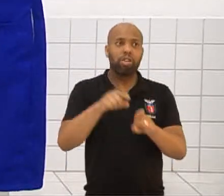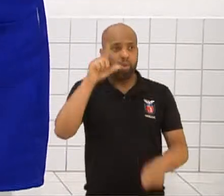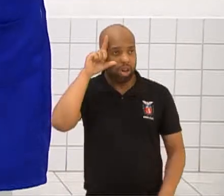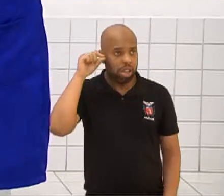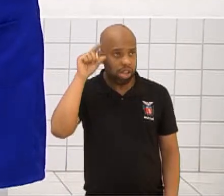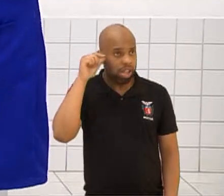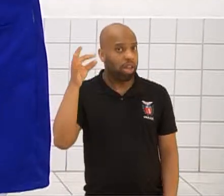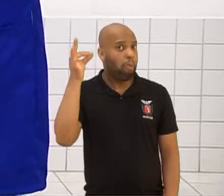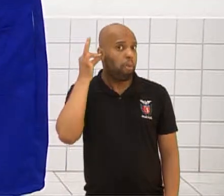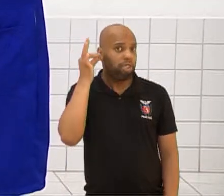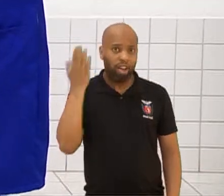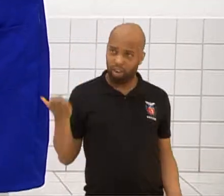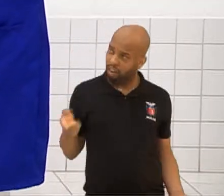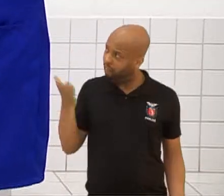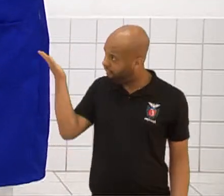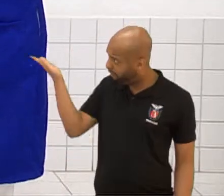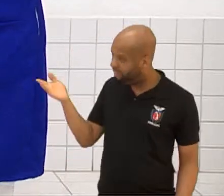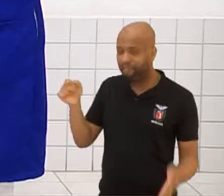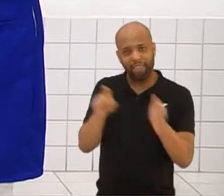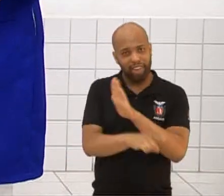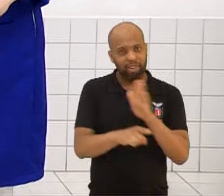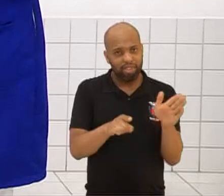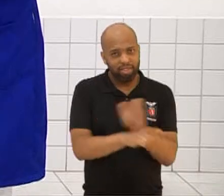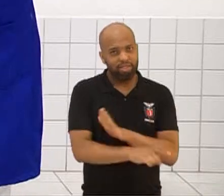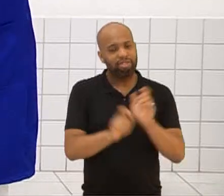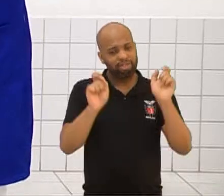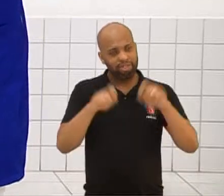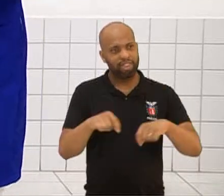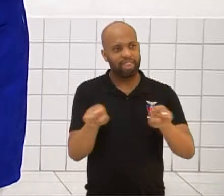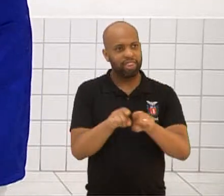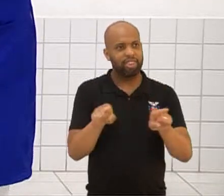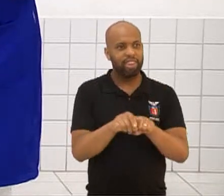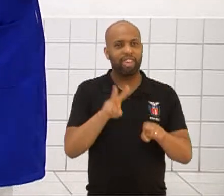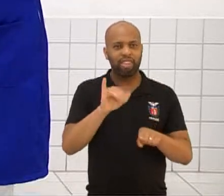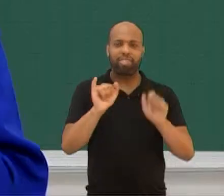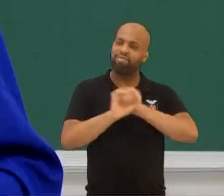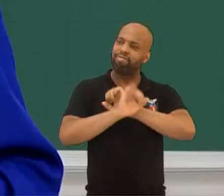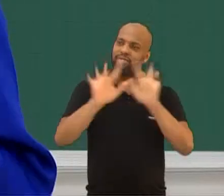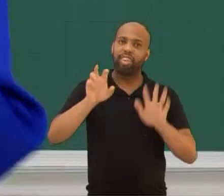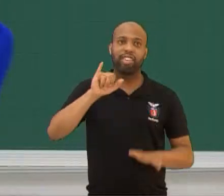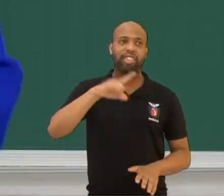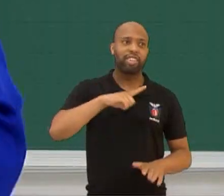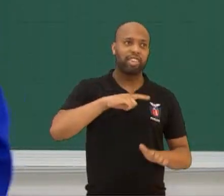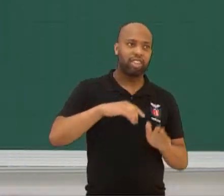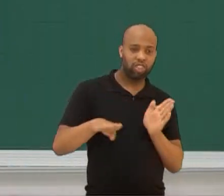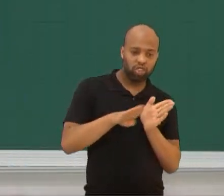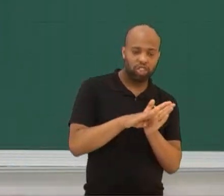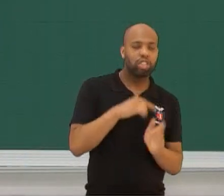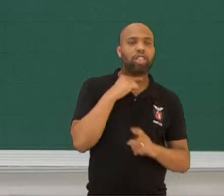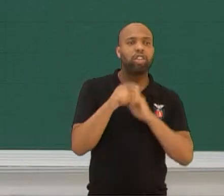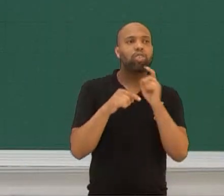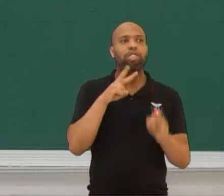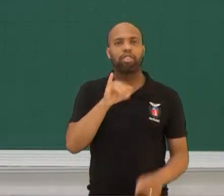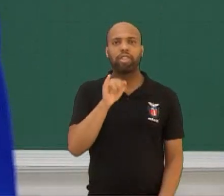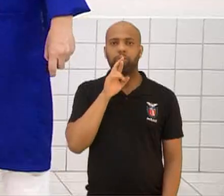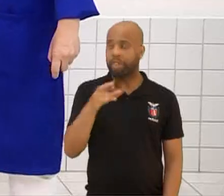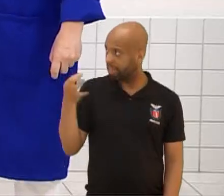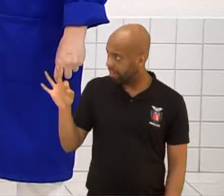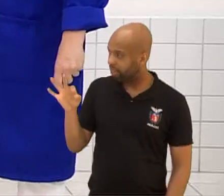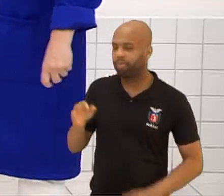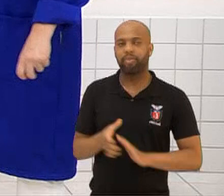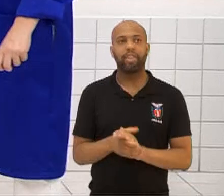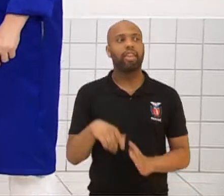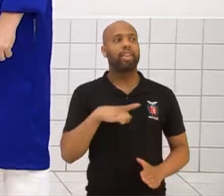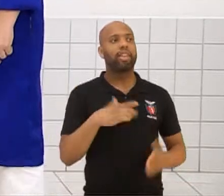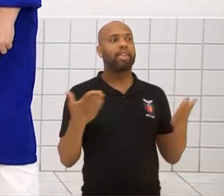também, que está relacionada nessa perguntinha. Mandem perguntas. A gente vai esclarecendo na medida que elas vão chegando. Nós vamos respondendo, né, professor? Exato. Eu